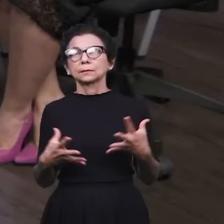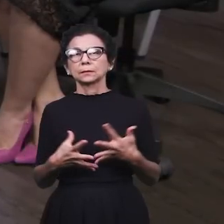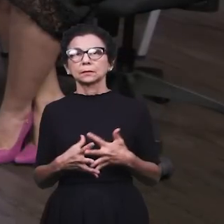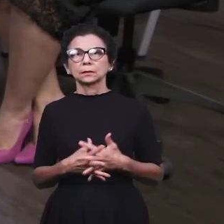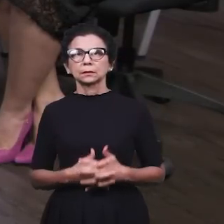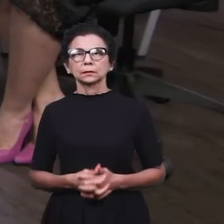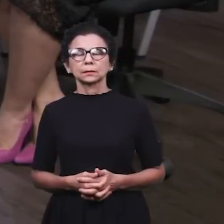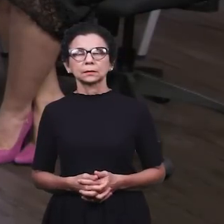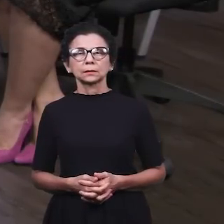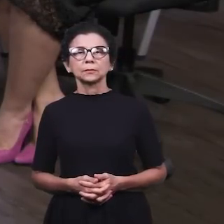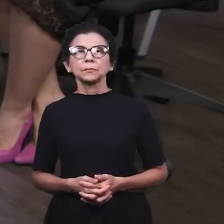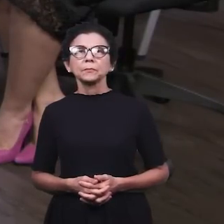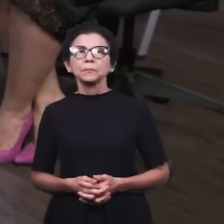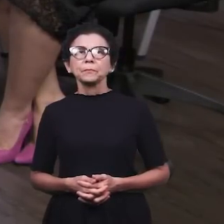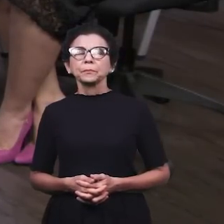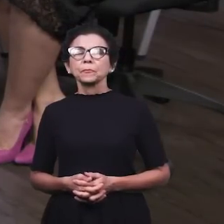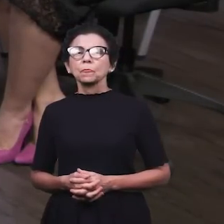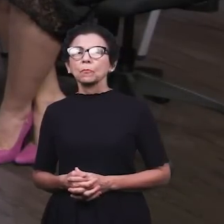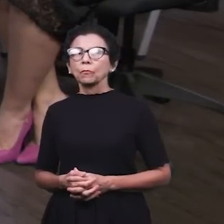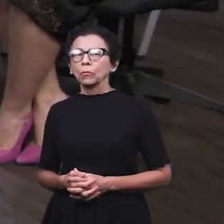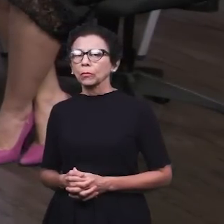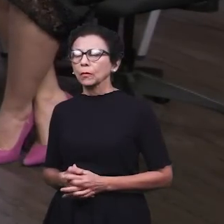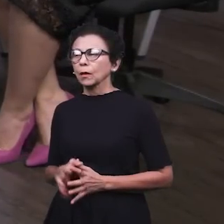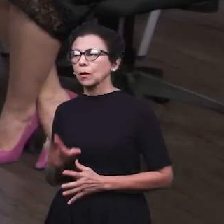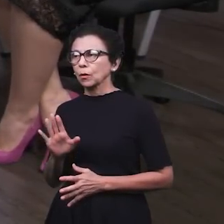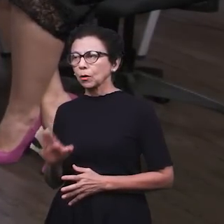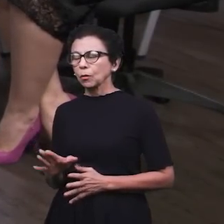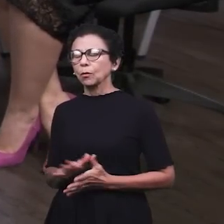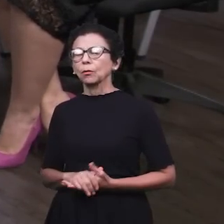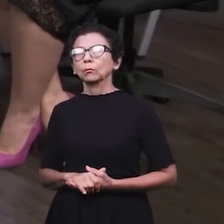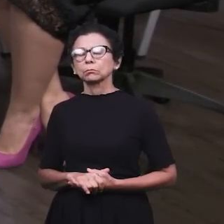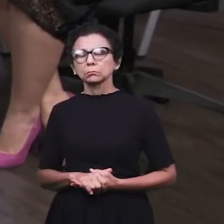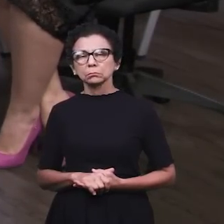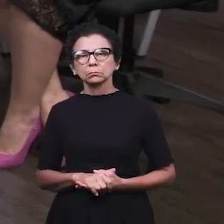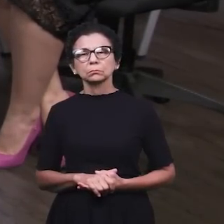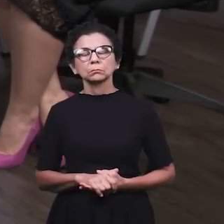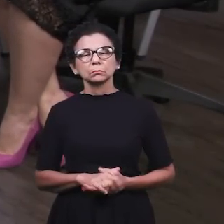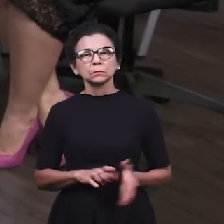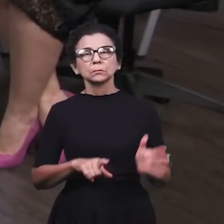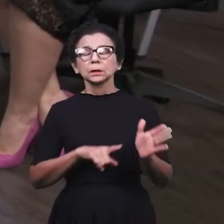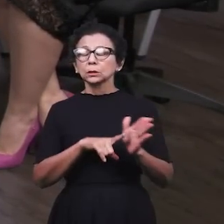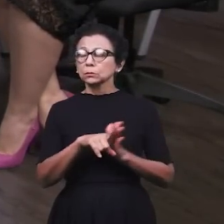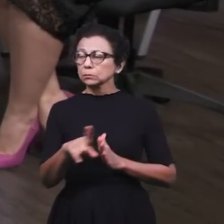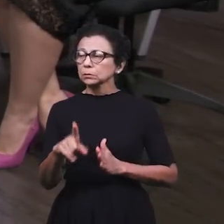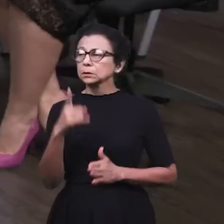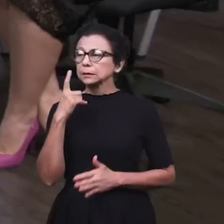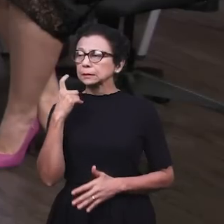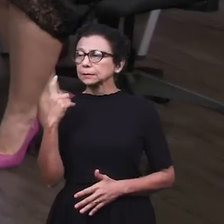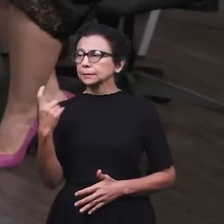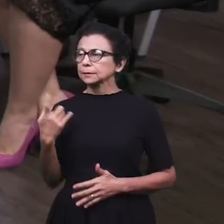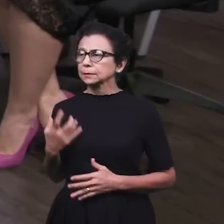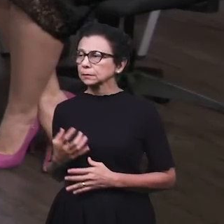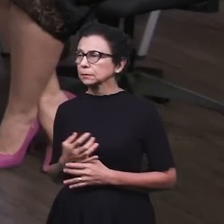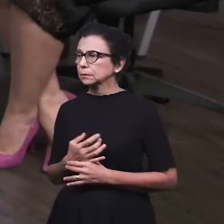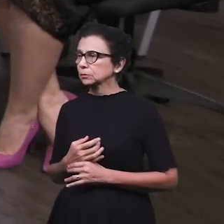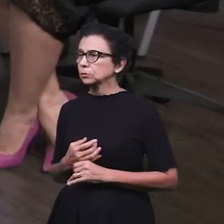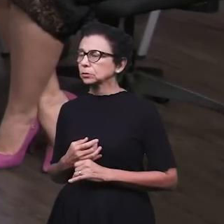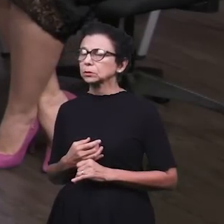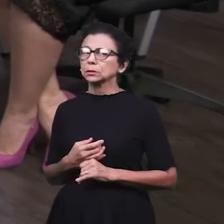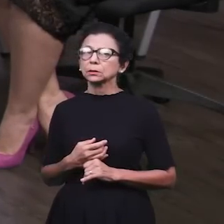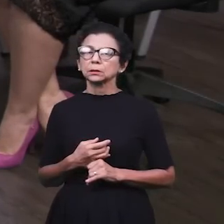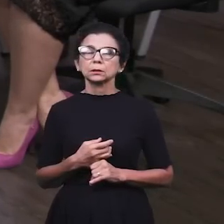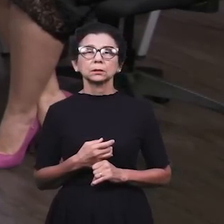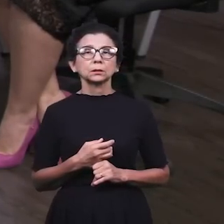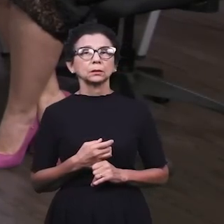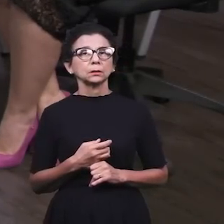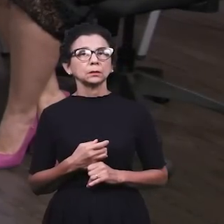bem. André, essa pergunta tem um sentido muito especial porque ela fala de algo que o Senhor nos